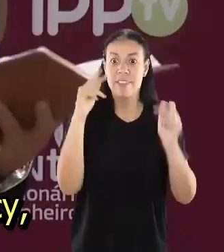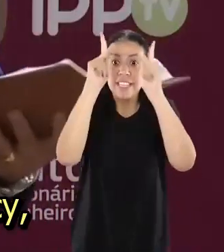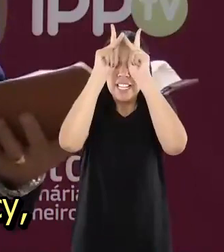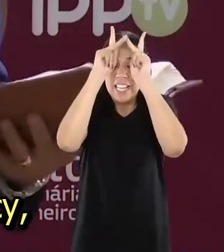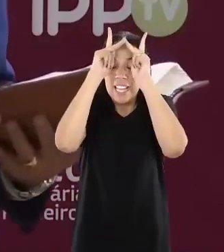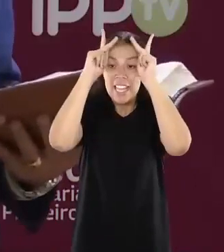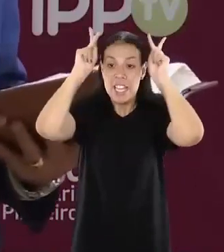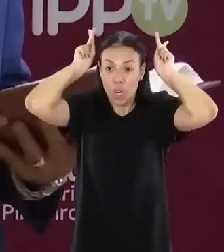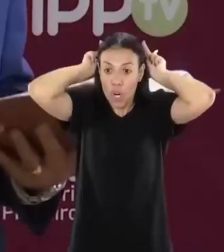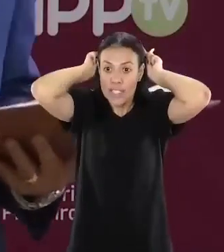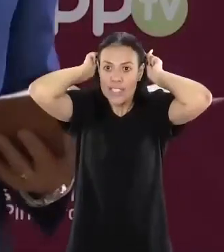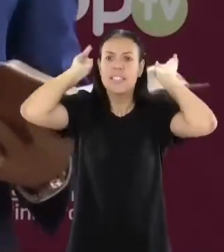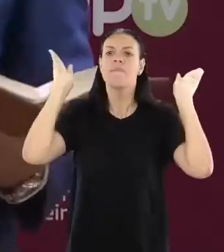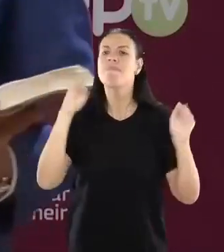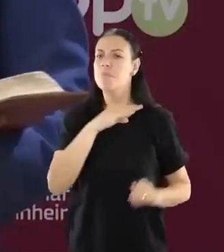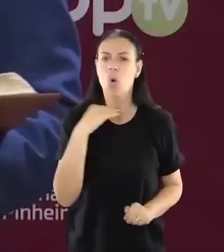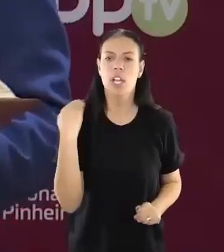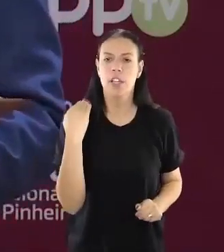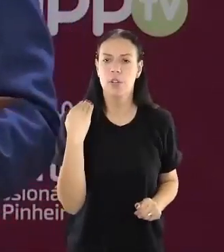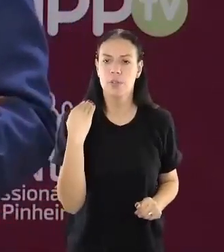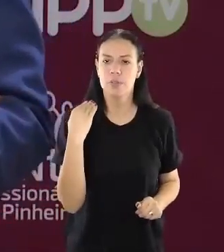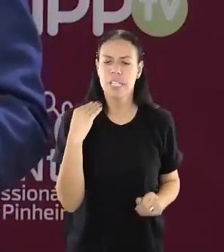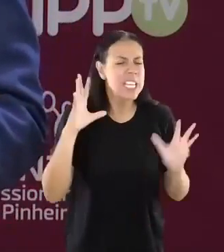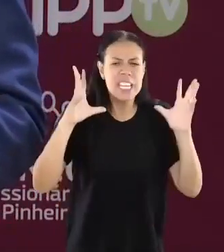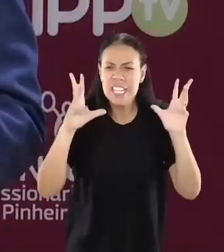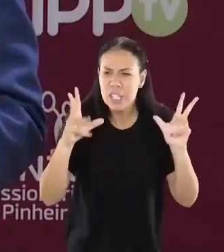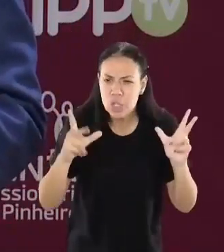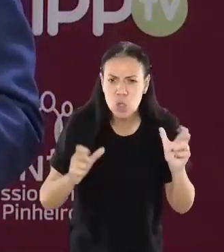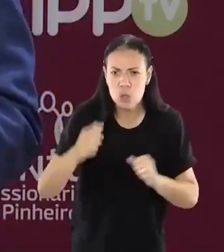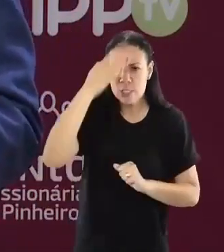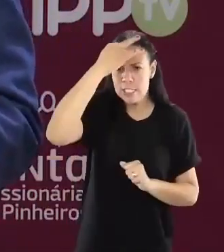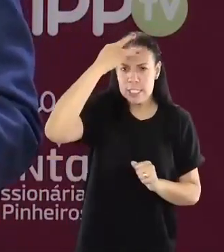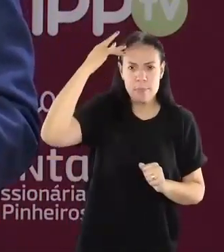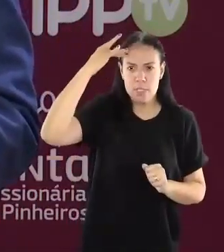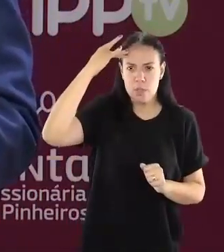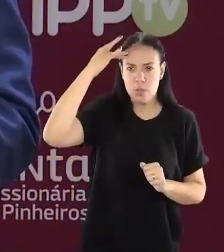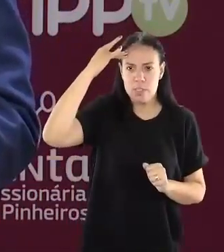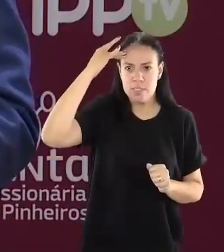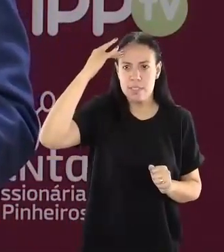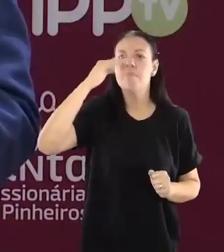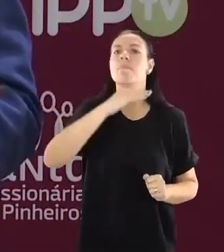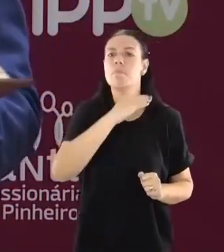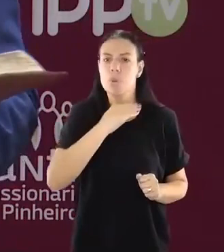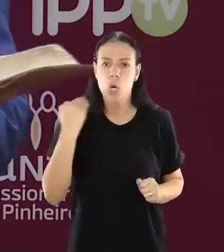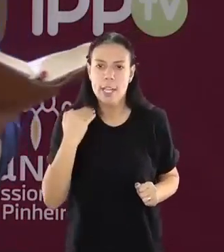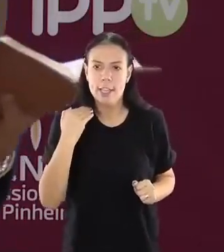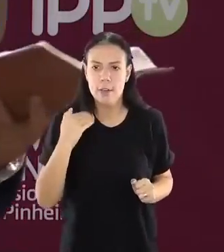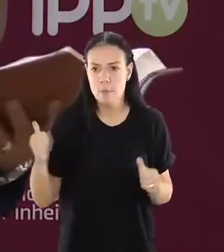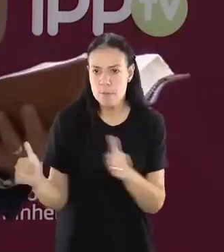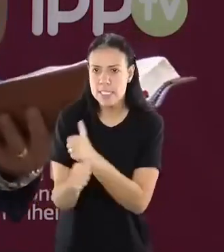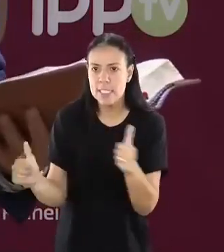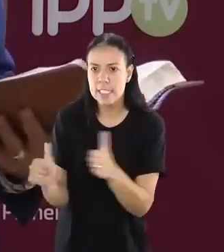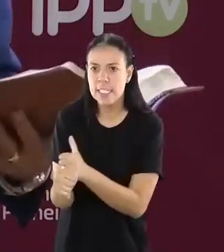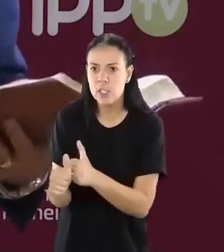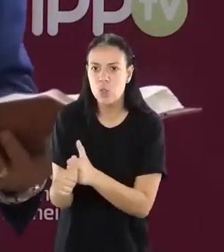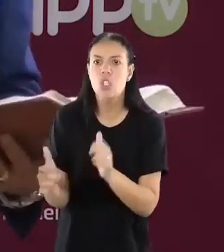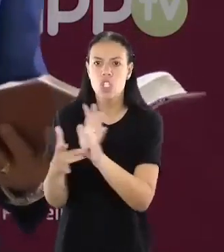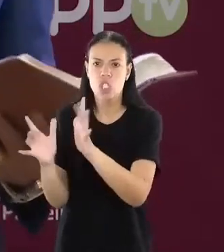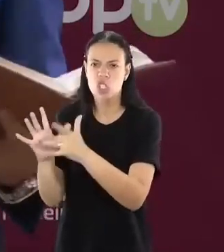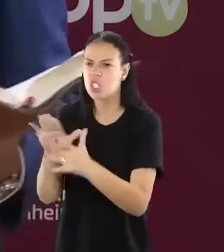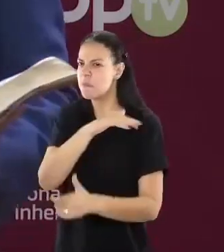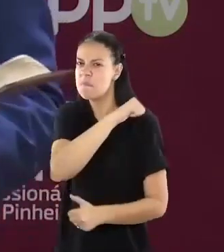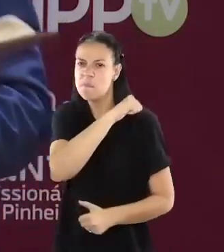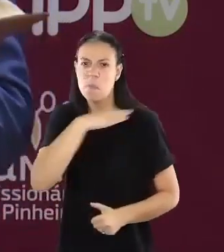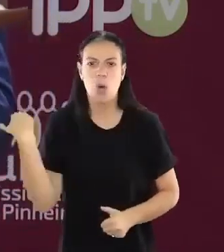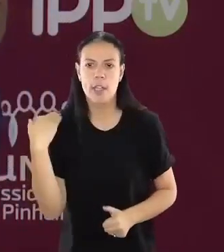resistiram a Jesus, rejeitaram a Jesus, perseguiram a Jesus. Eu espero que nesta manhã, e todos aqueles que